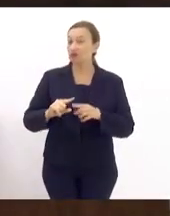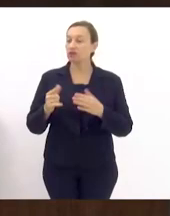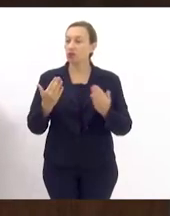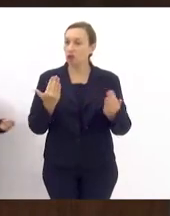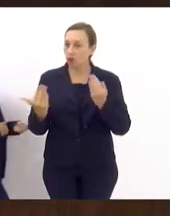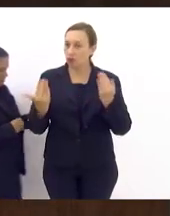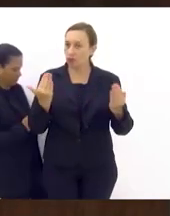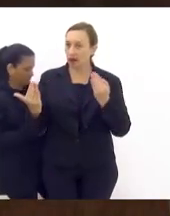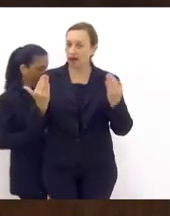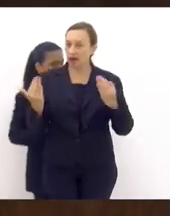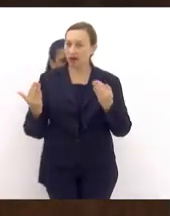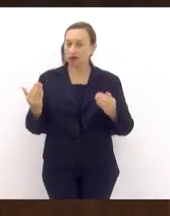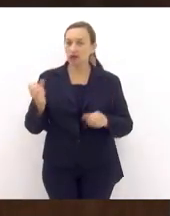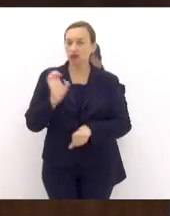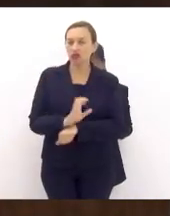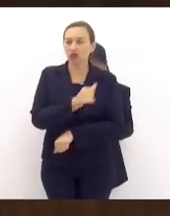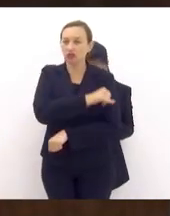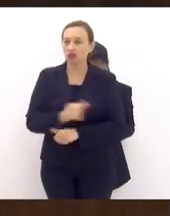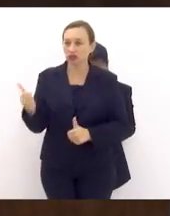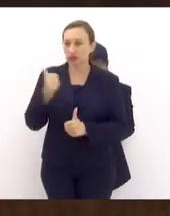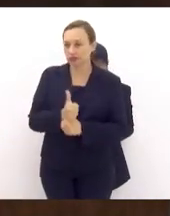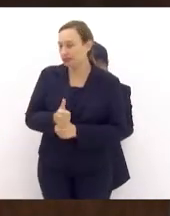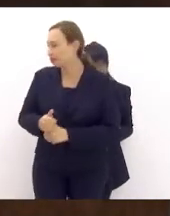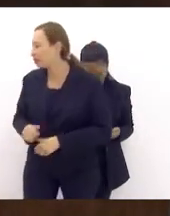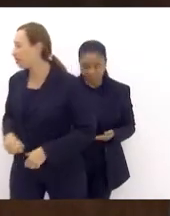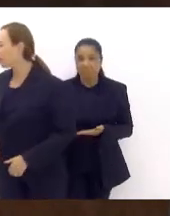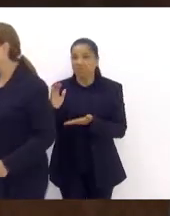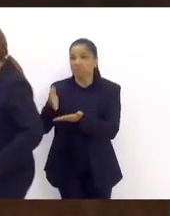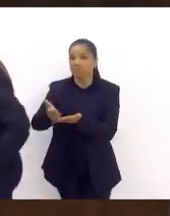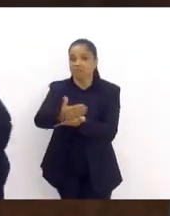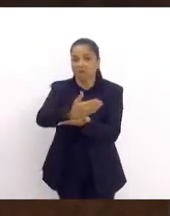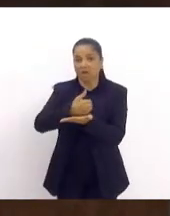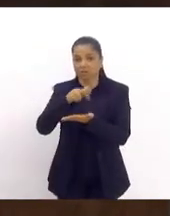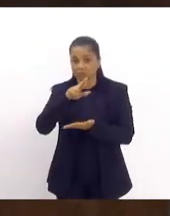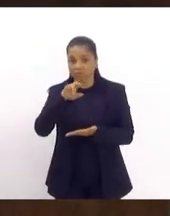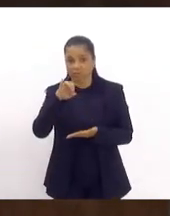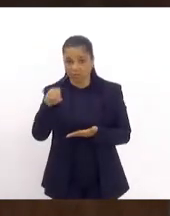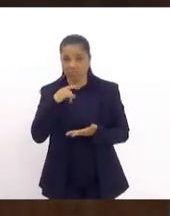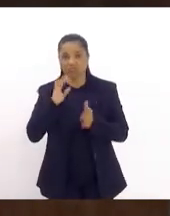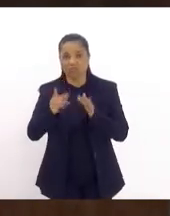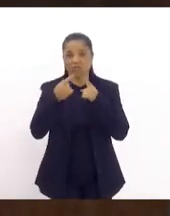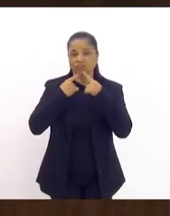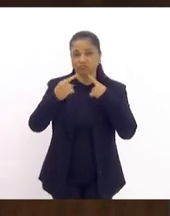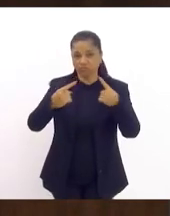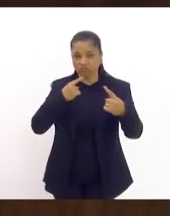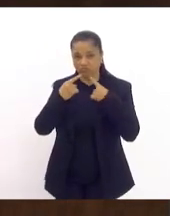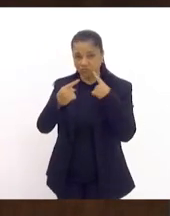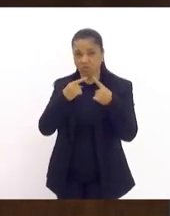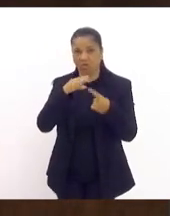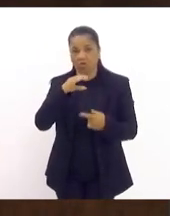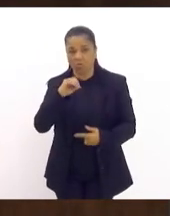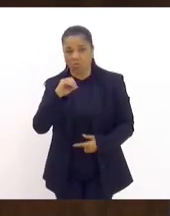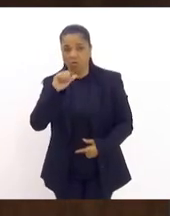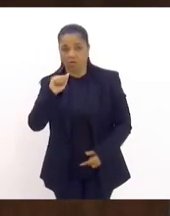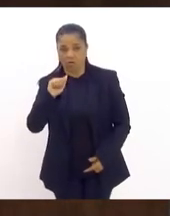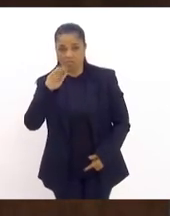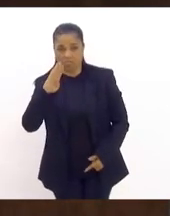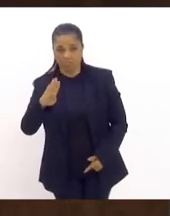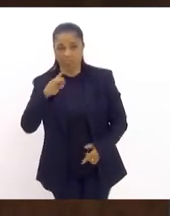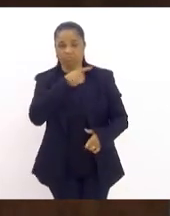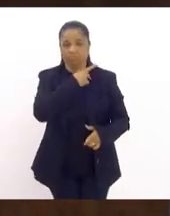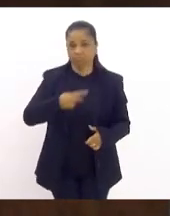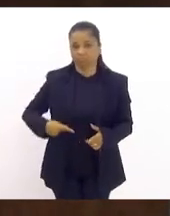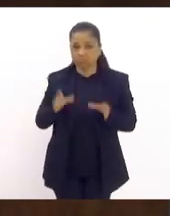dados existentes no Estado do Rio de Janeiro. Mas no diálogo que tivemos, tanto com a OAB quanto a presidência